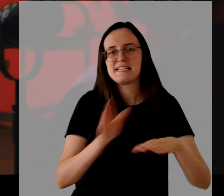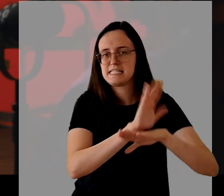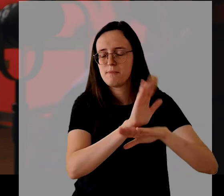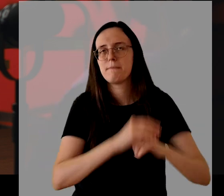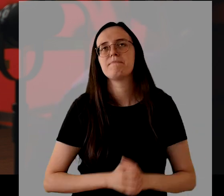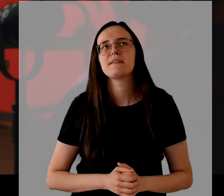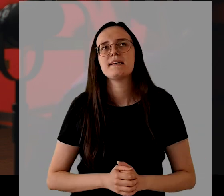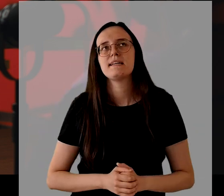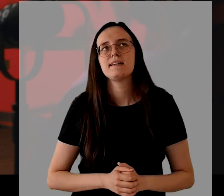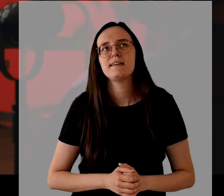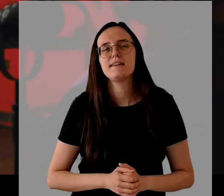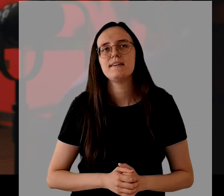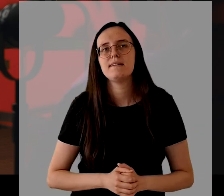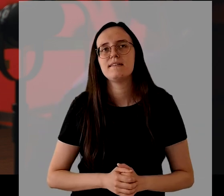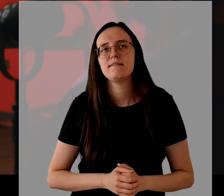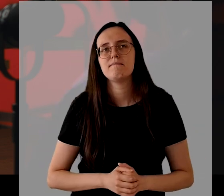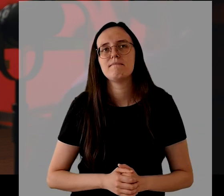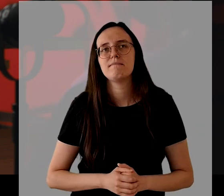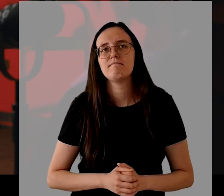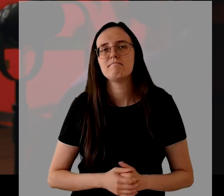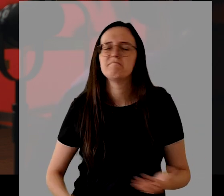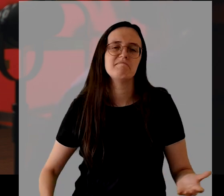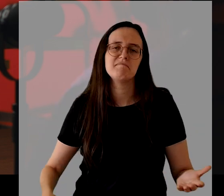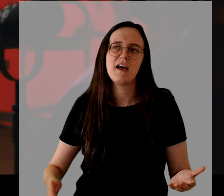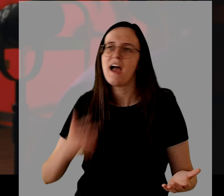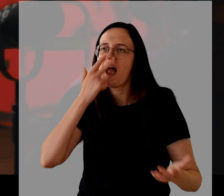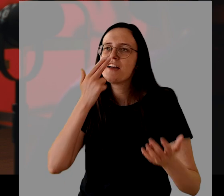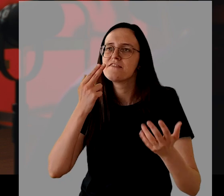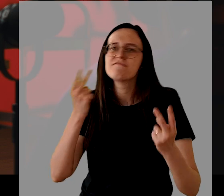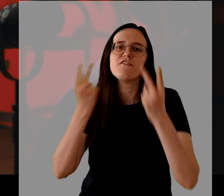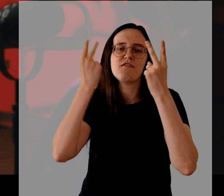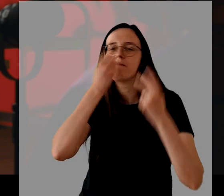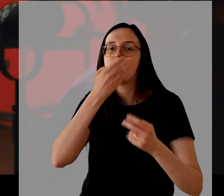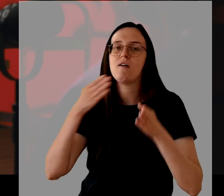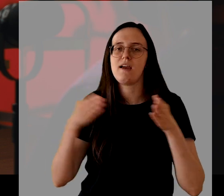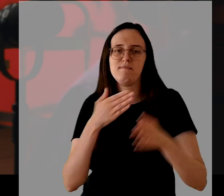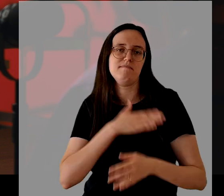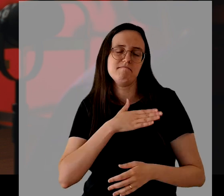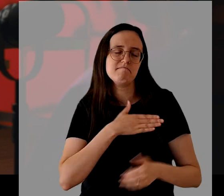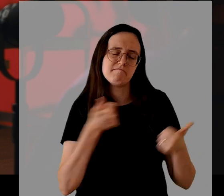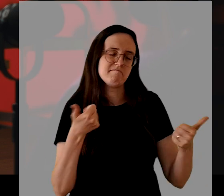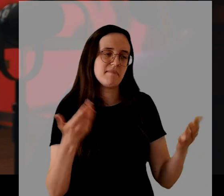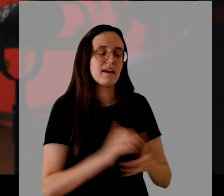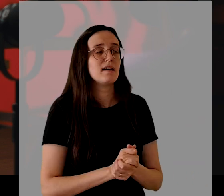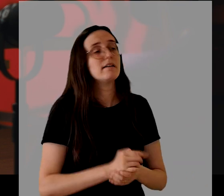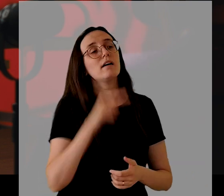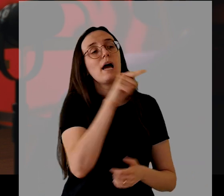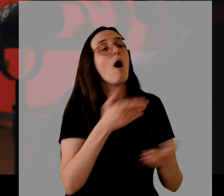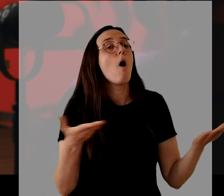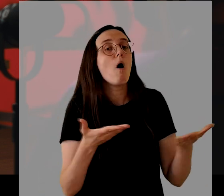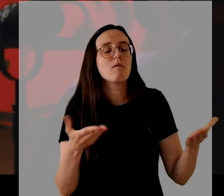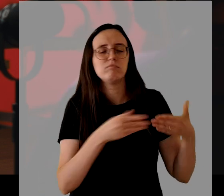Né? Então, foi bem válido, né, para a carreira, digamos assim. O que você